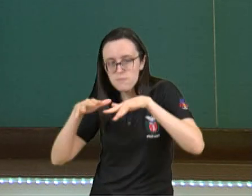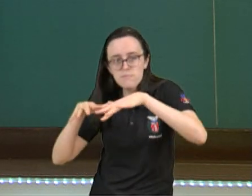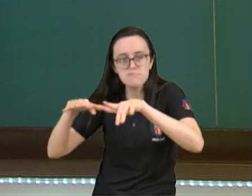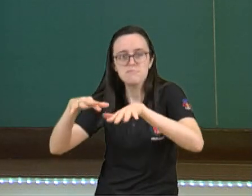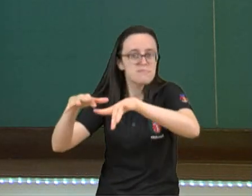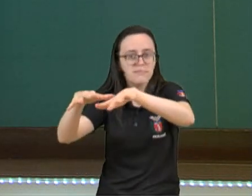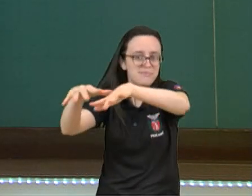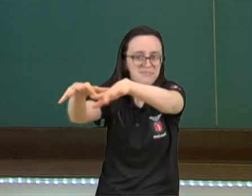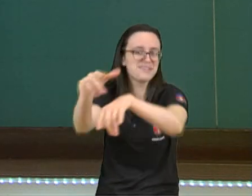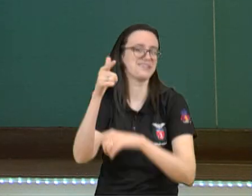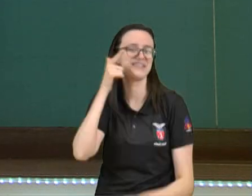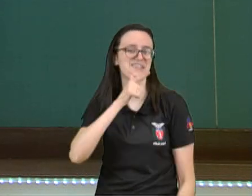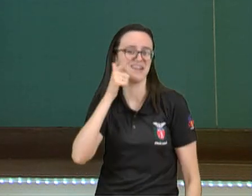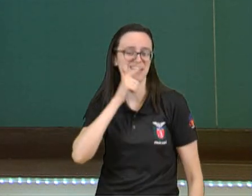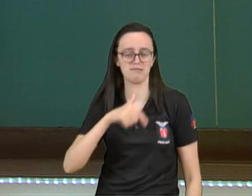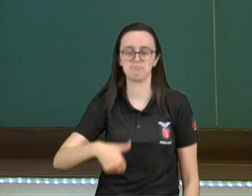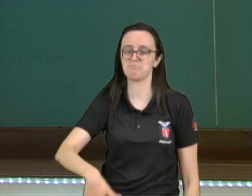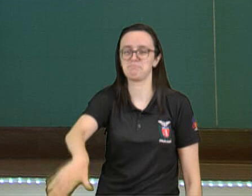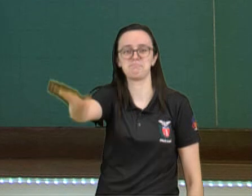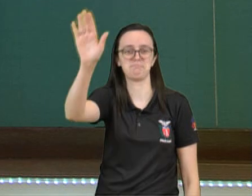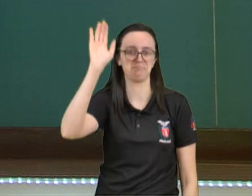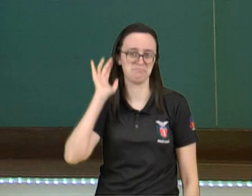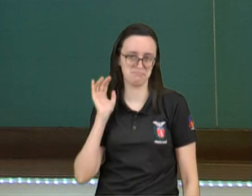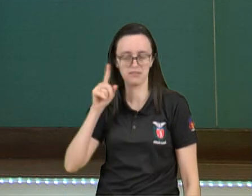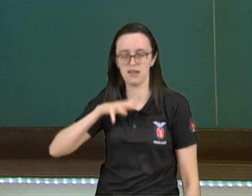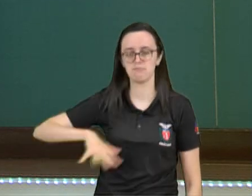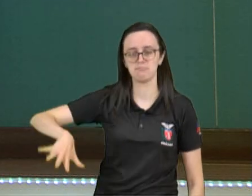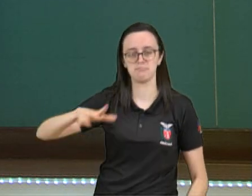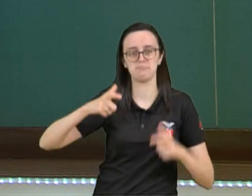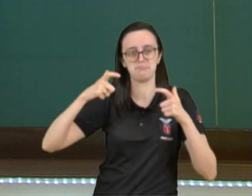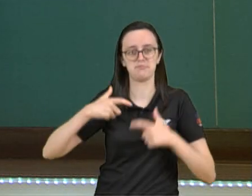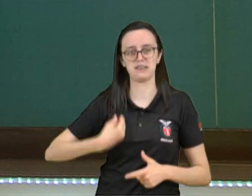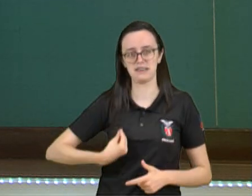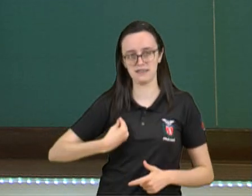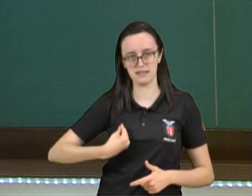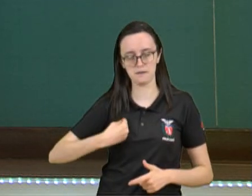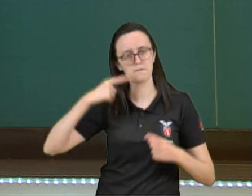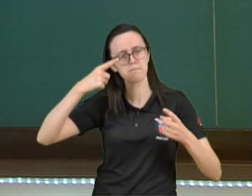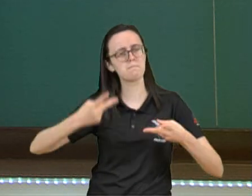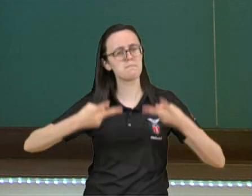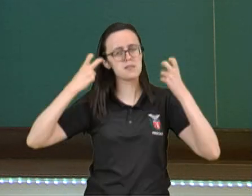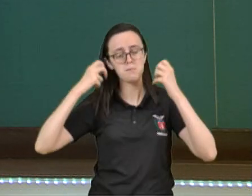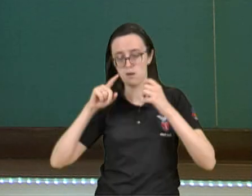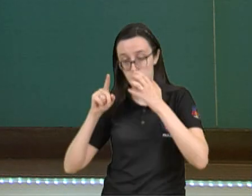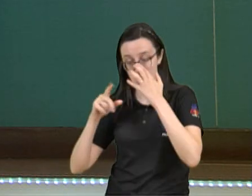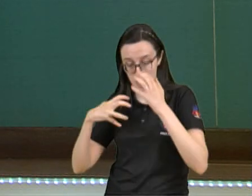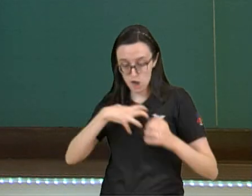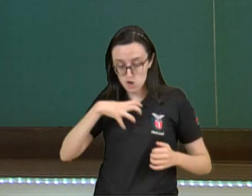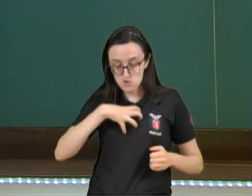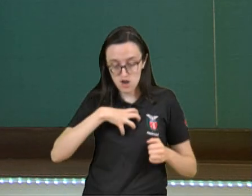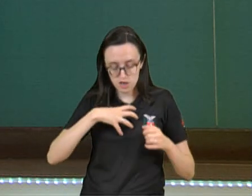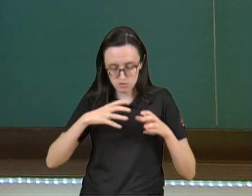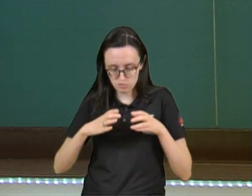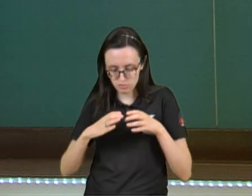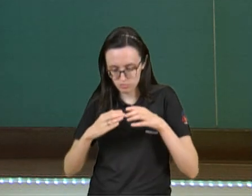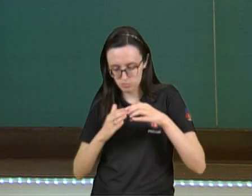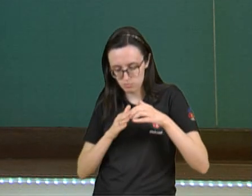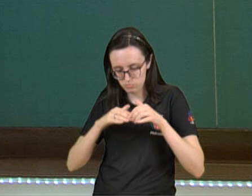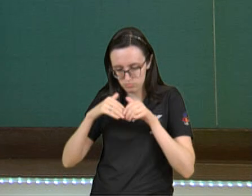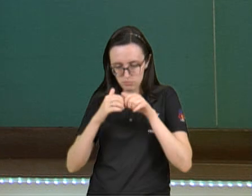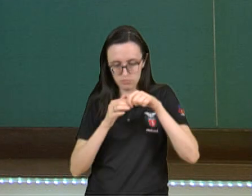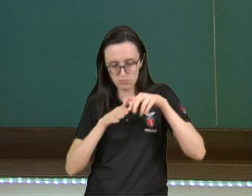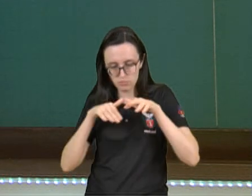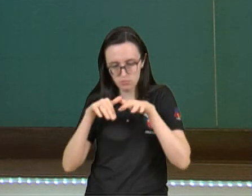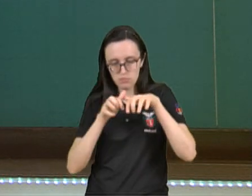que esse organismo se desloque no ambiente onde ele vive. Então percebam como a forma da célula vai